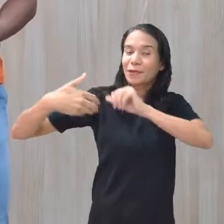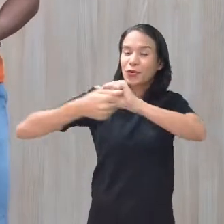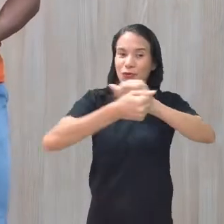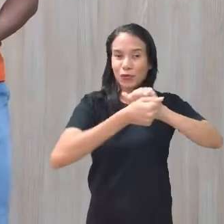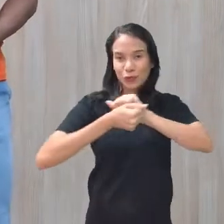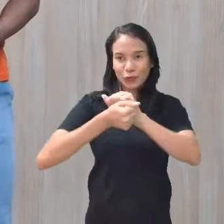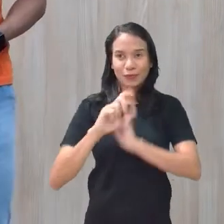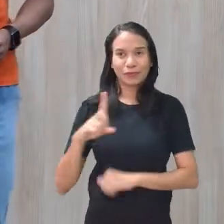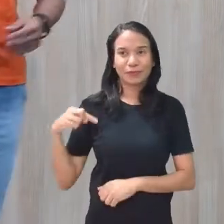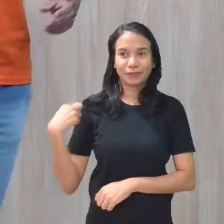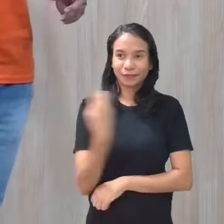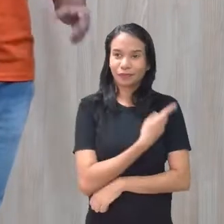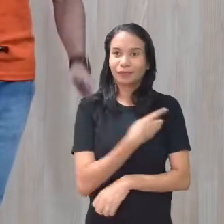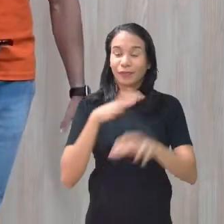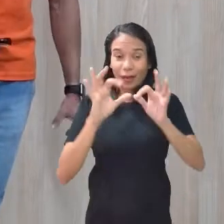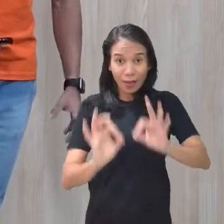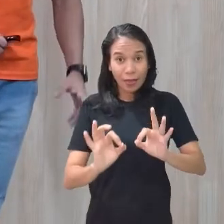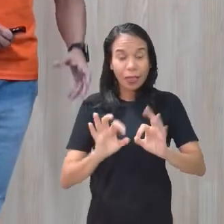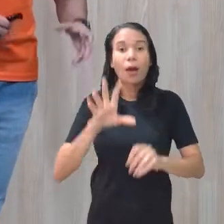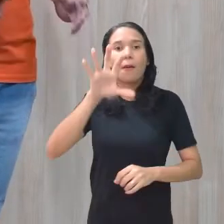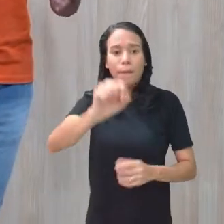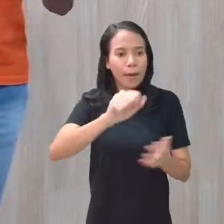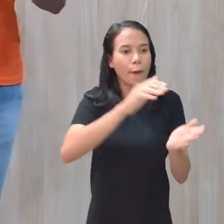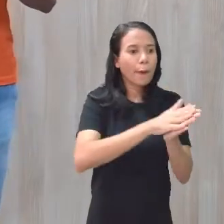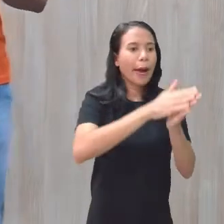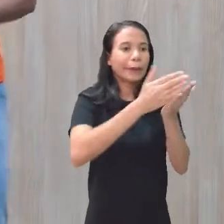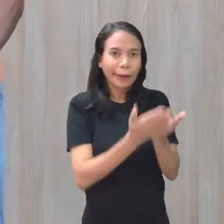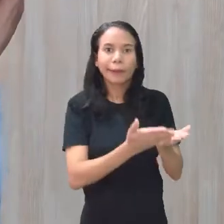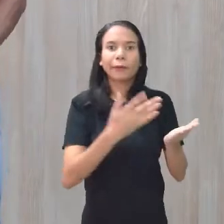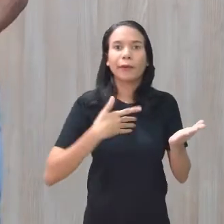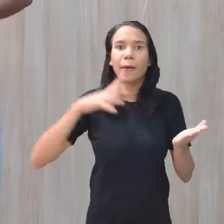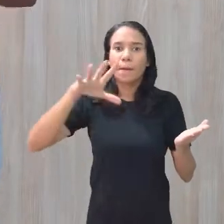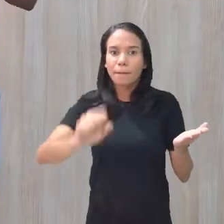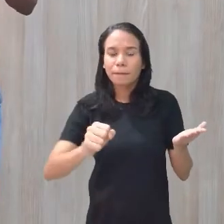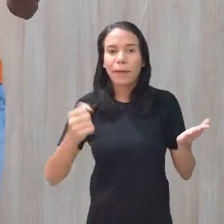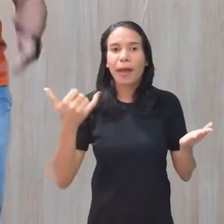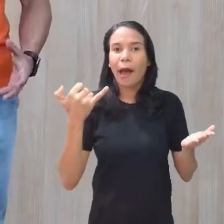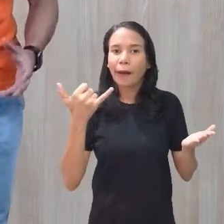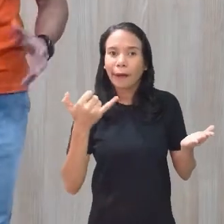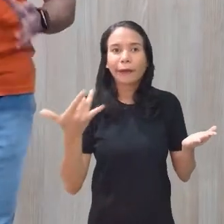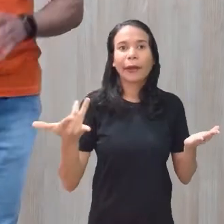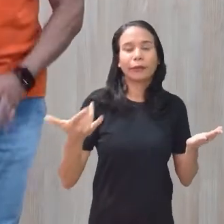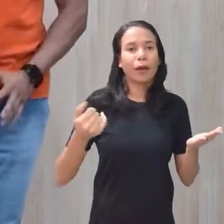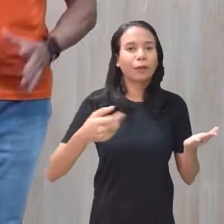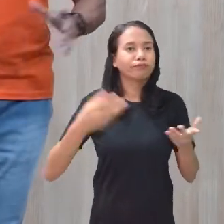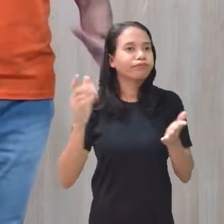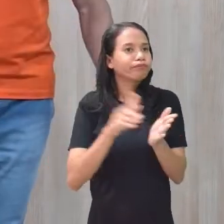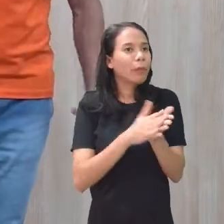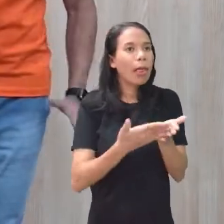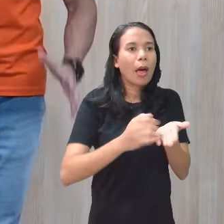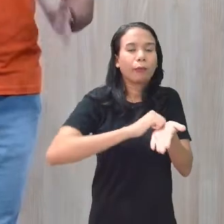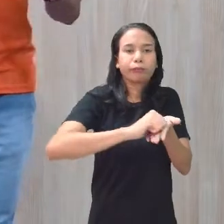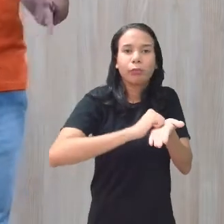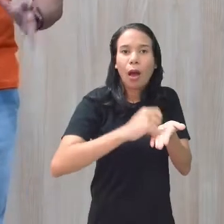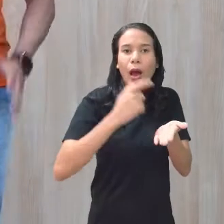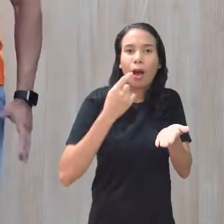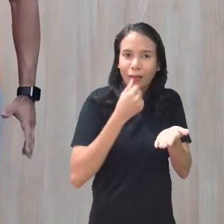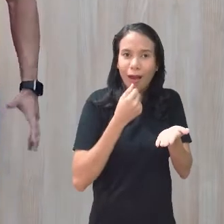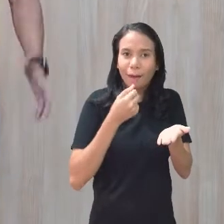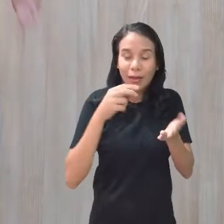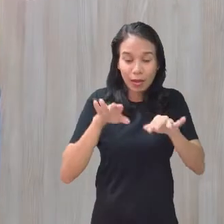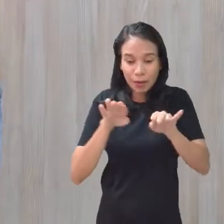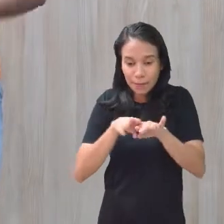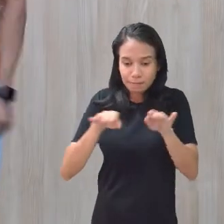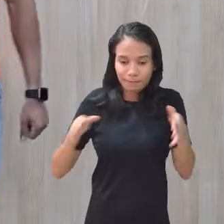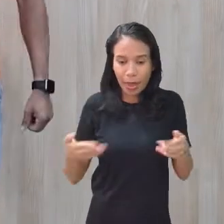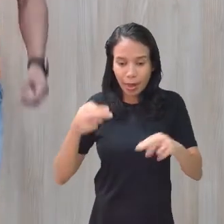com a gente, certo? Então, pegue seu papel aí, pegue sua caneta, pegue seu caderno, seu lápis, sua borracha, sente na mesinha